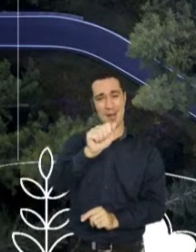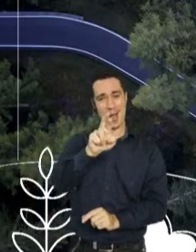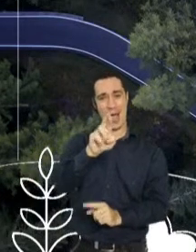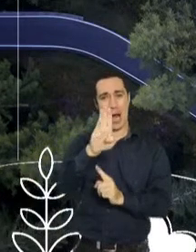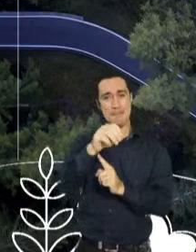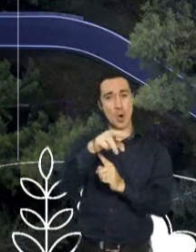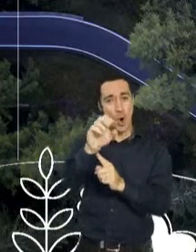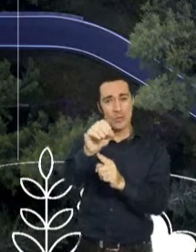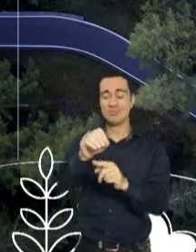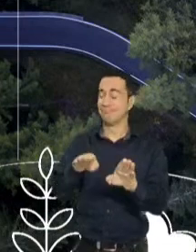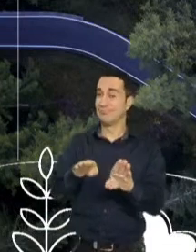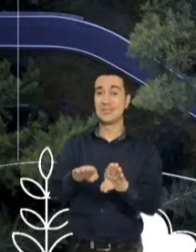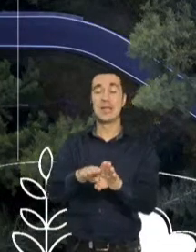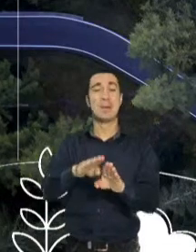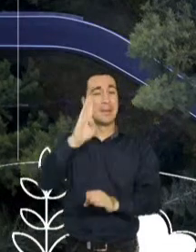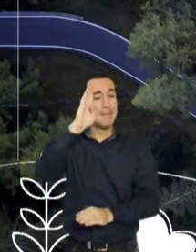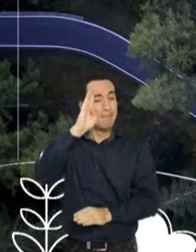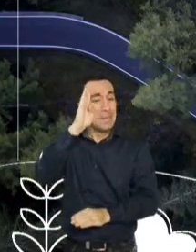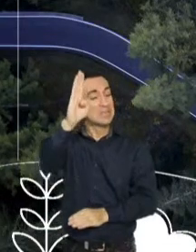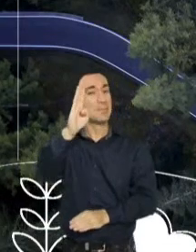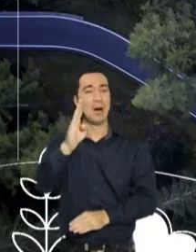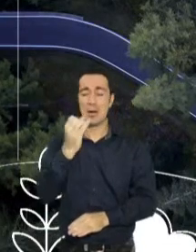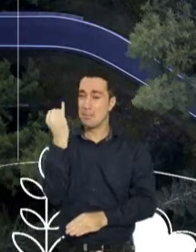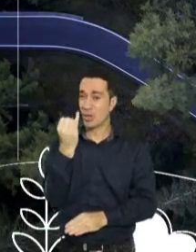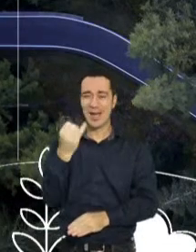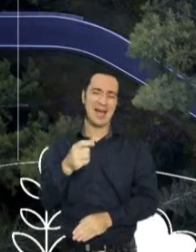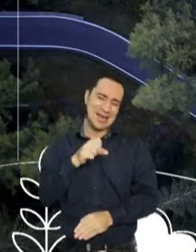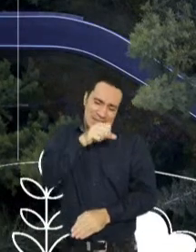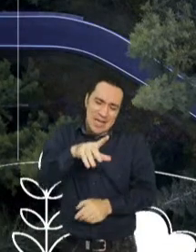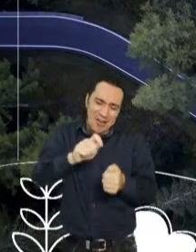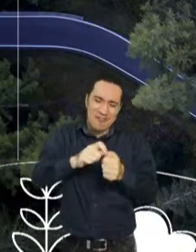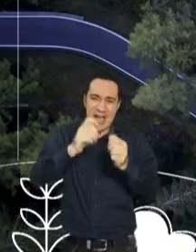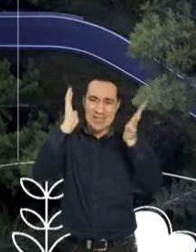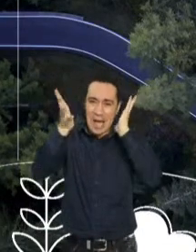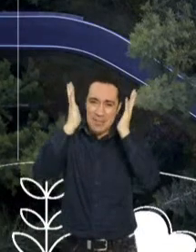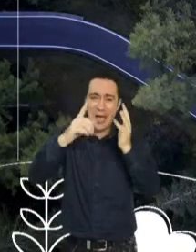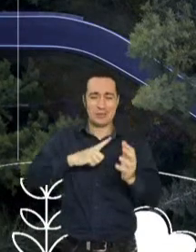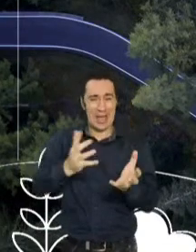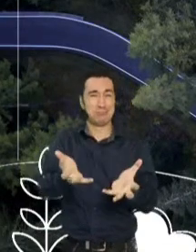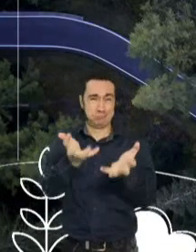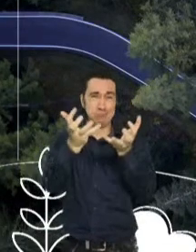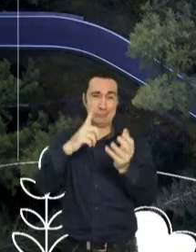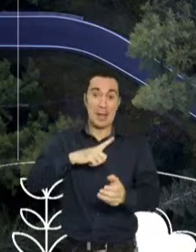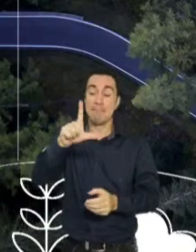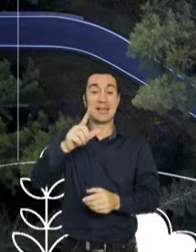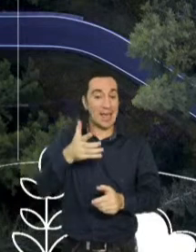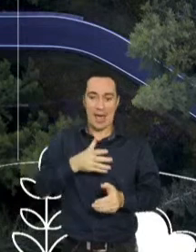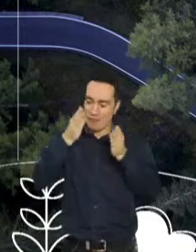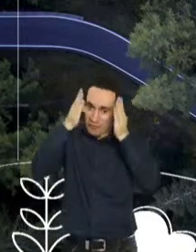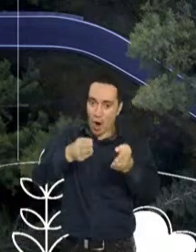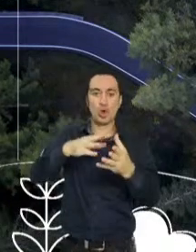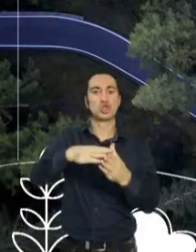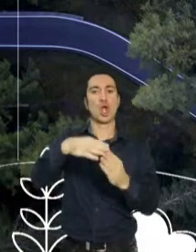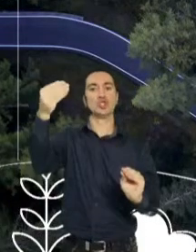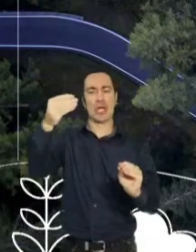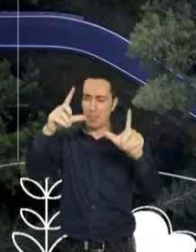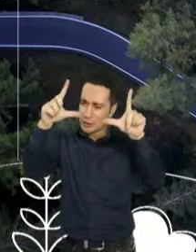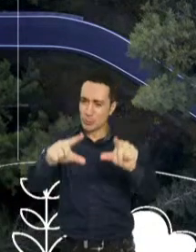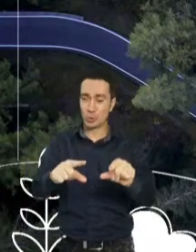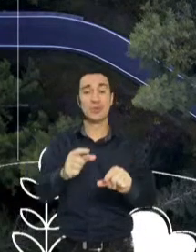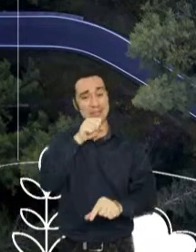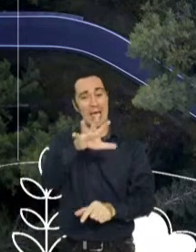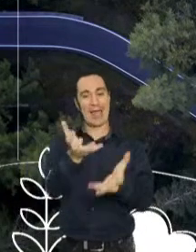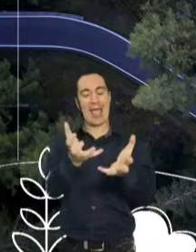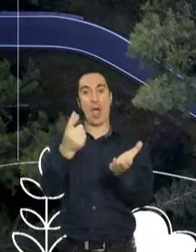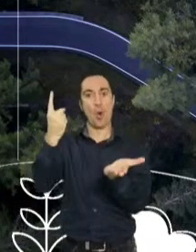falando primordialmente em ser parte do problema, mas querendo ser parte da solução. E mais ainda,